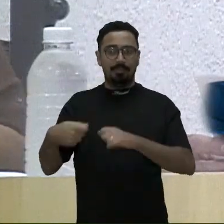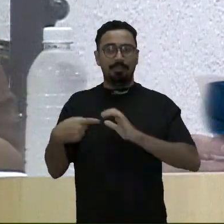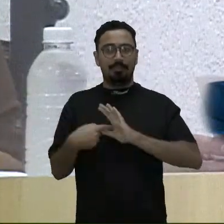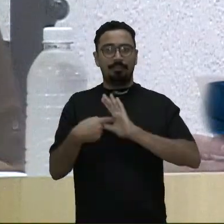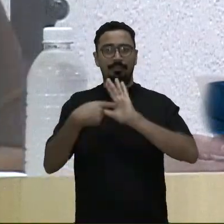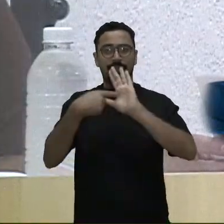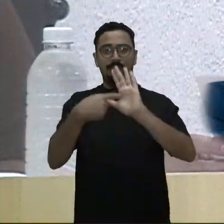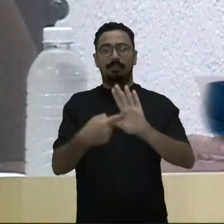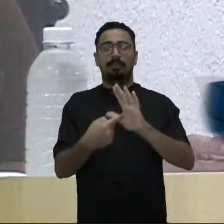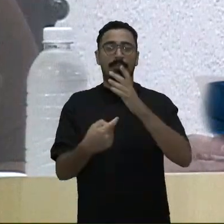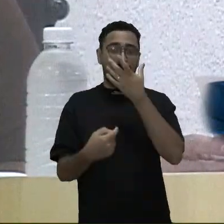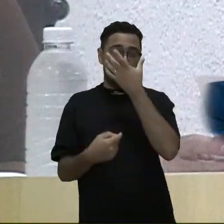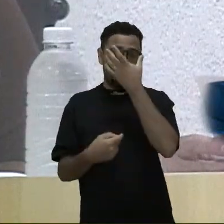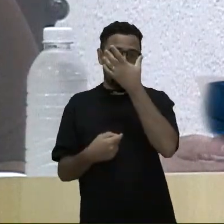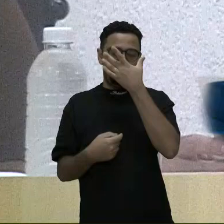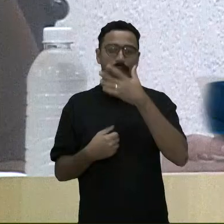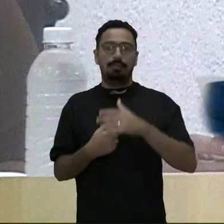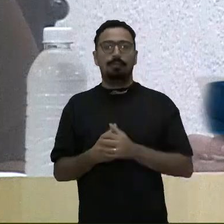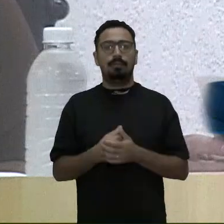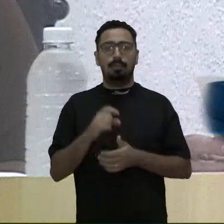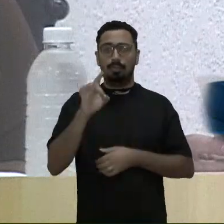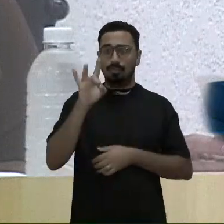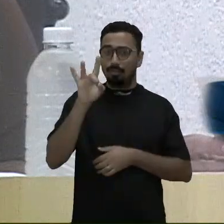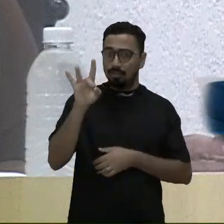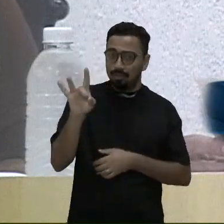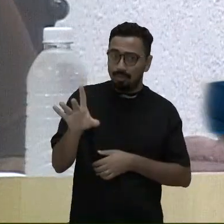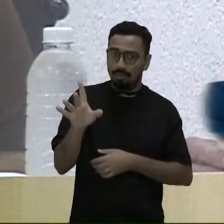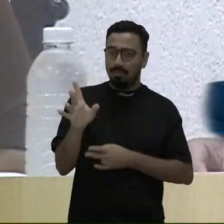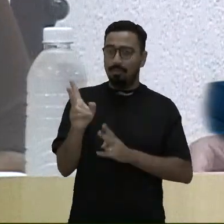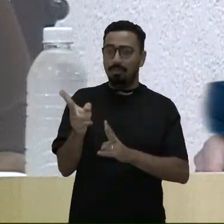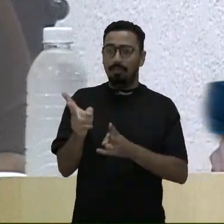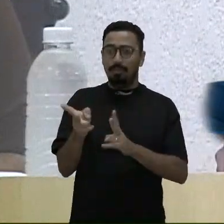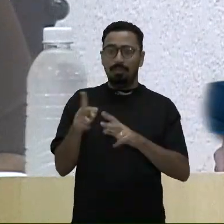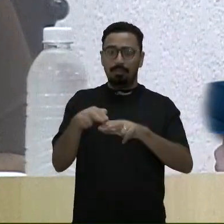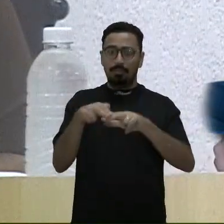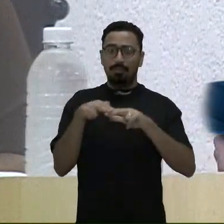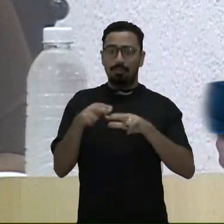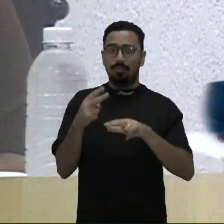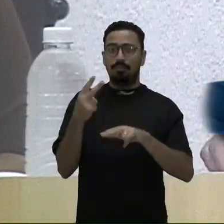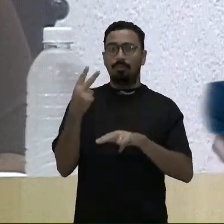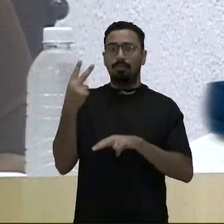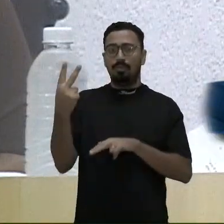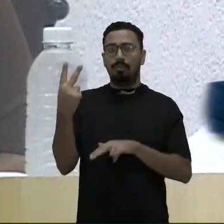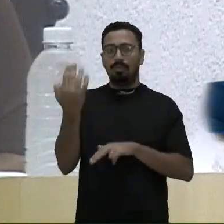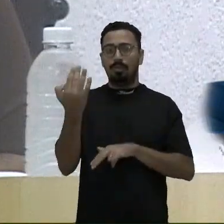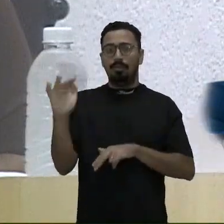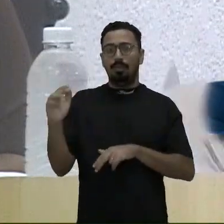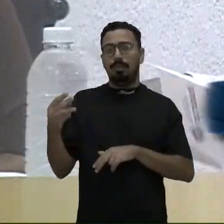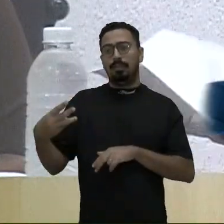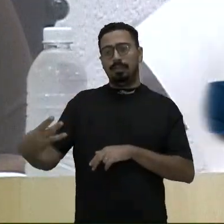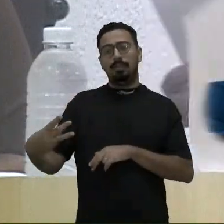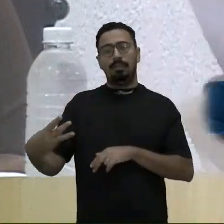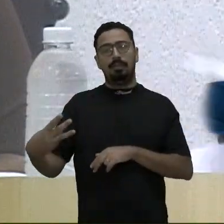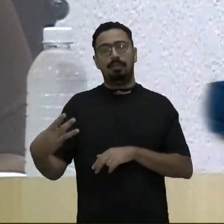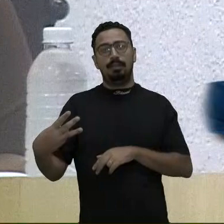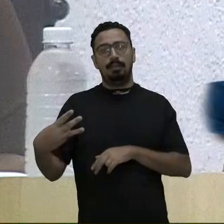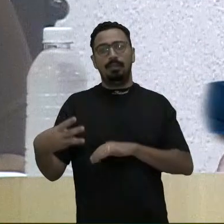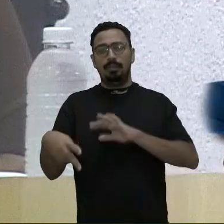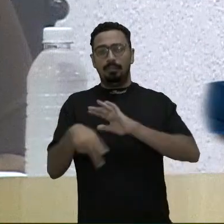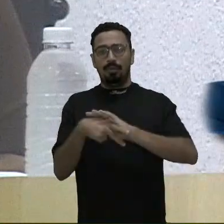deixada, só deixará de prevalecer por decisão de 2/3 da Câmara Municipal.